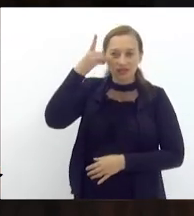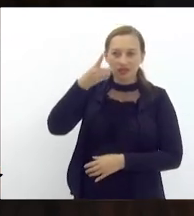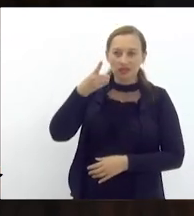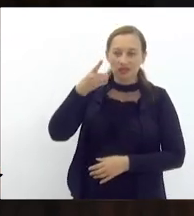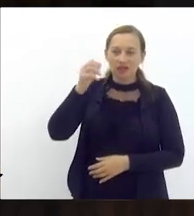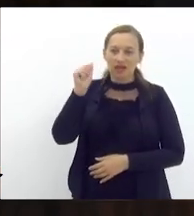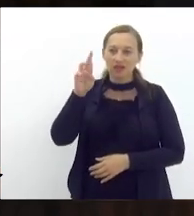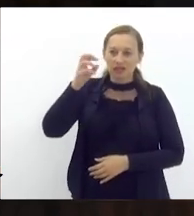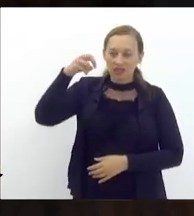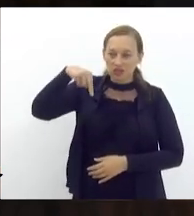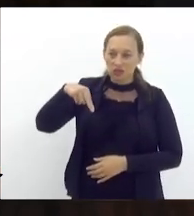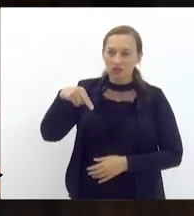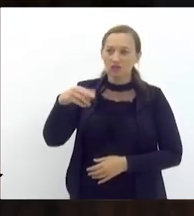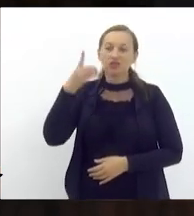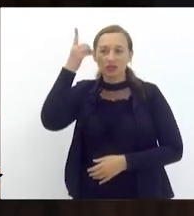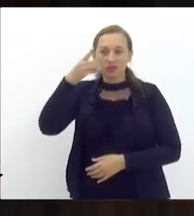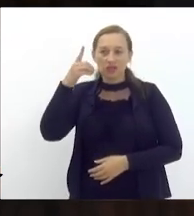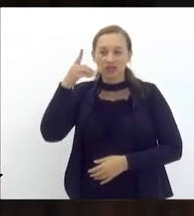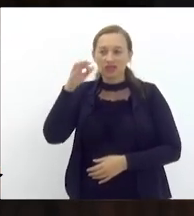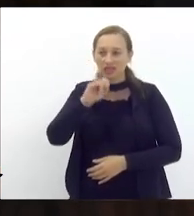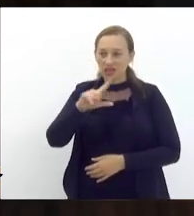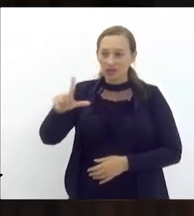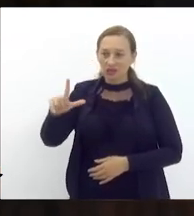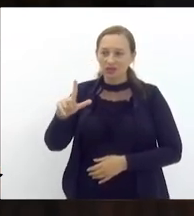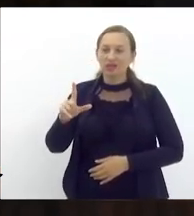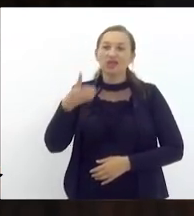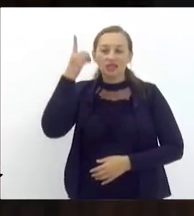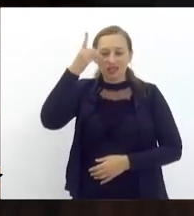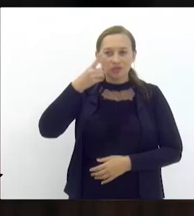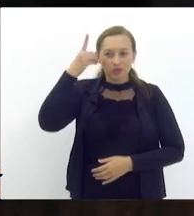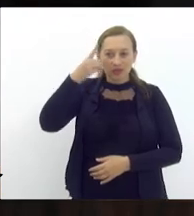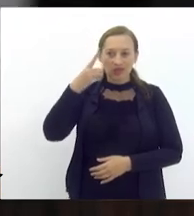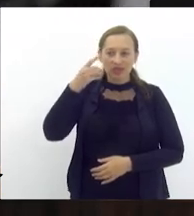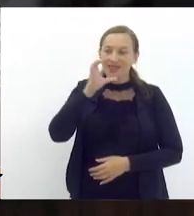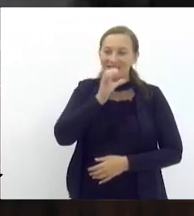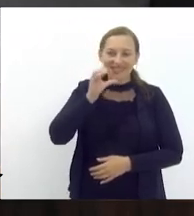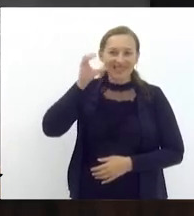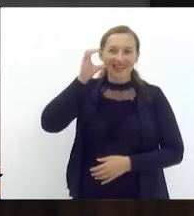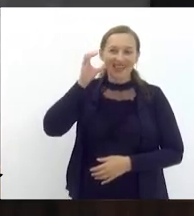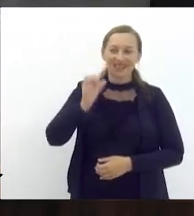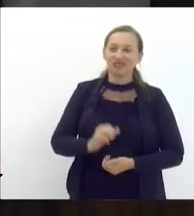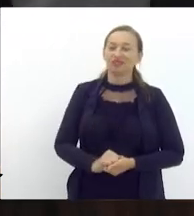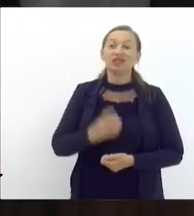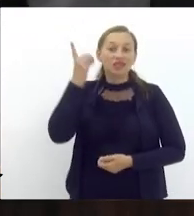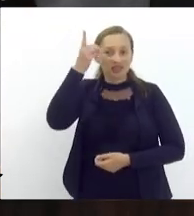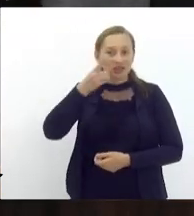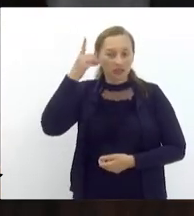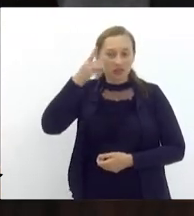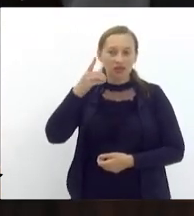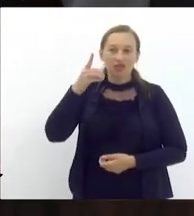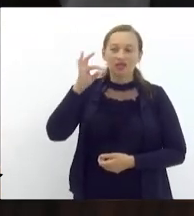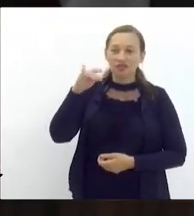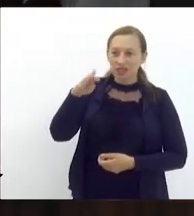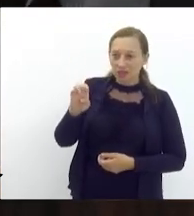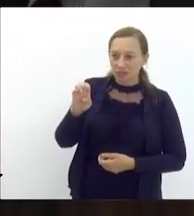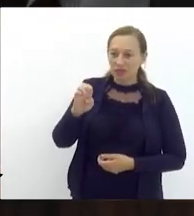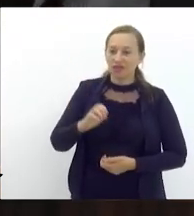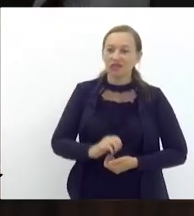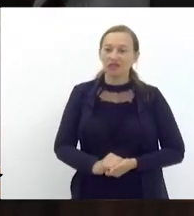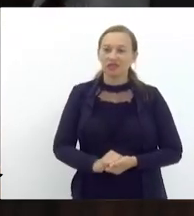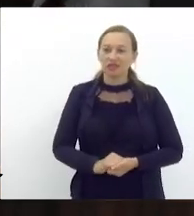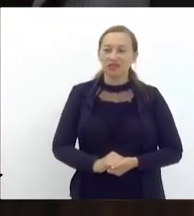Deputado Daniel liberou deputada Célia Jordão Deputado Felipe Soares